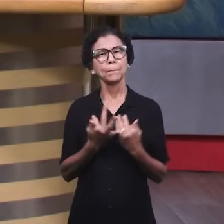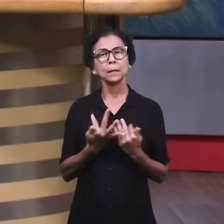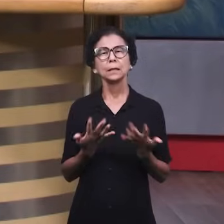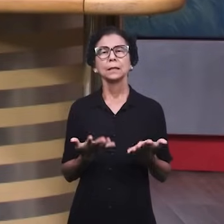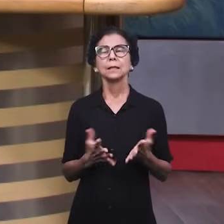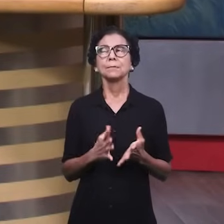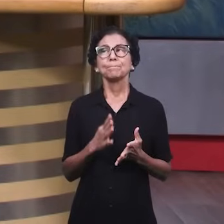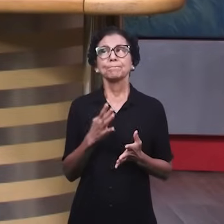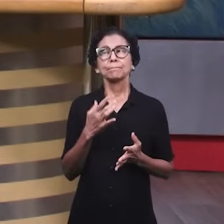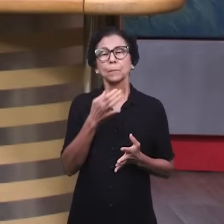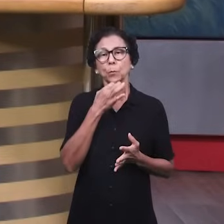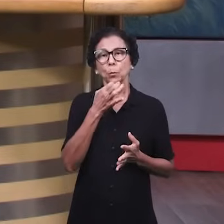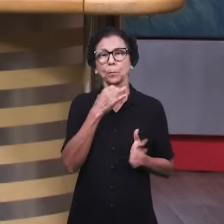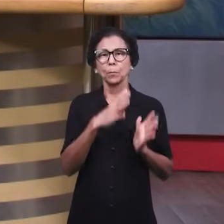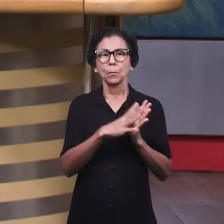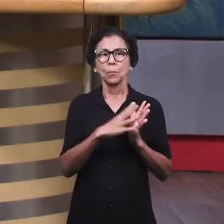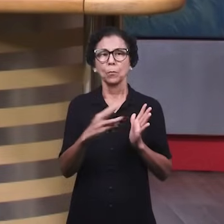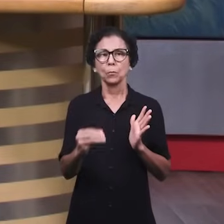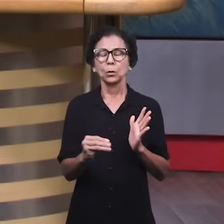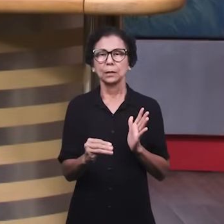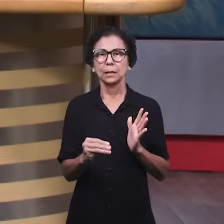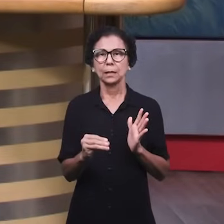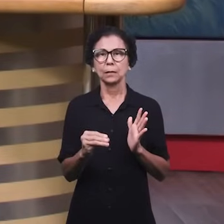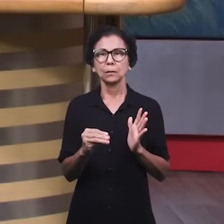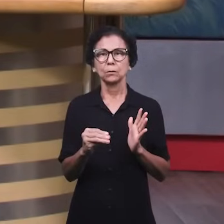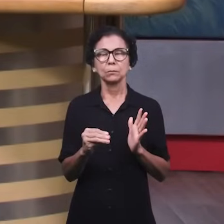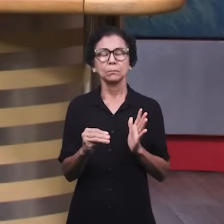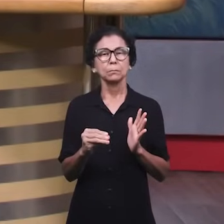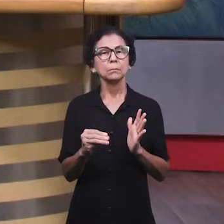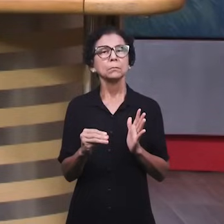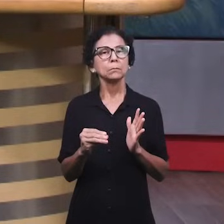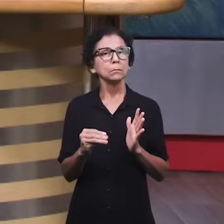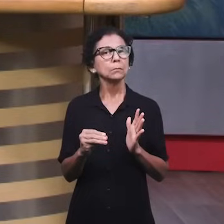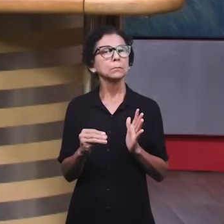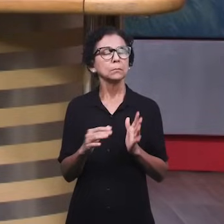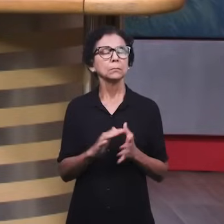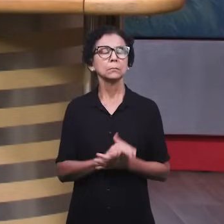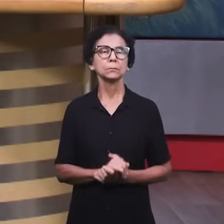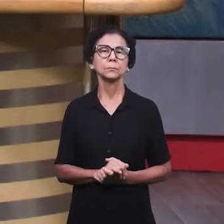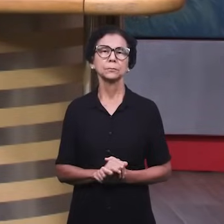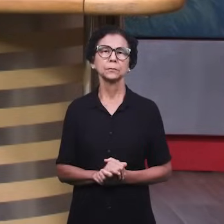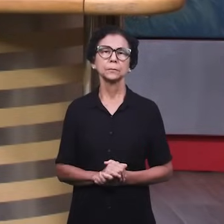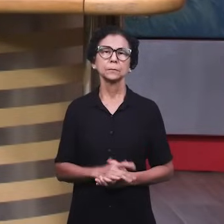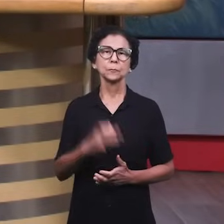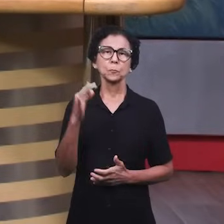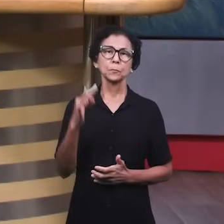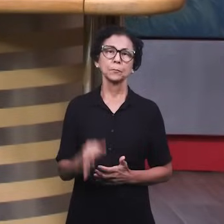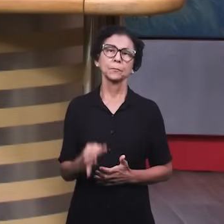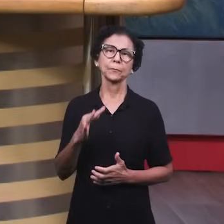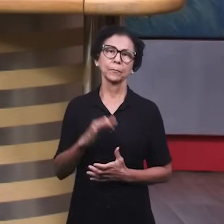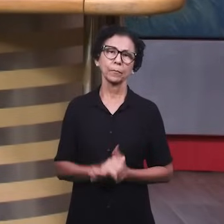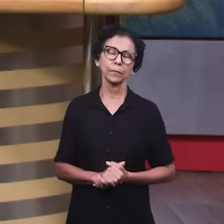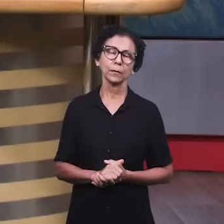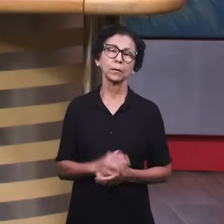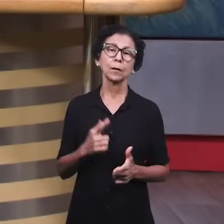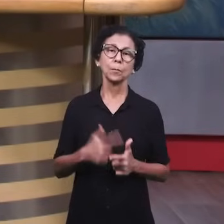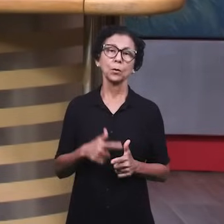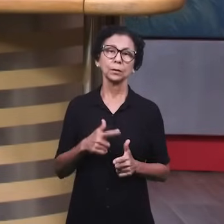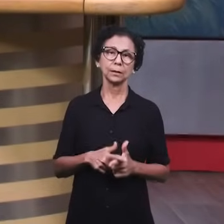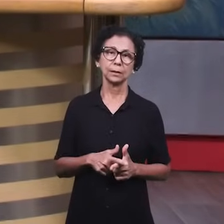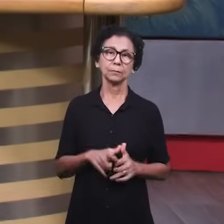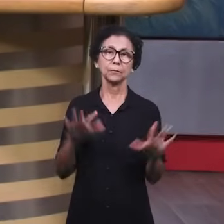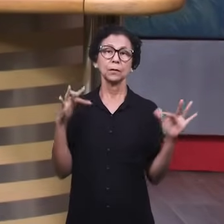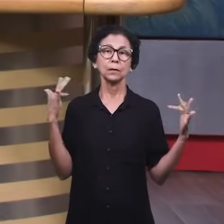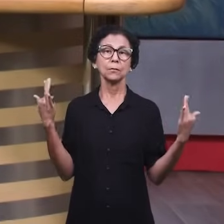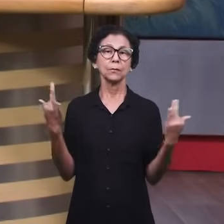mais adequado porque é uma grande oportunidade uhum Quando vai ter uma criança consagrado Tem parentes que nunca Entraram na igreja